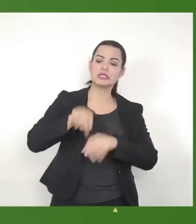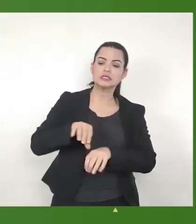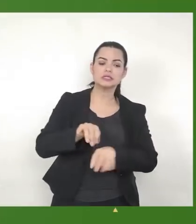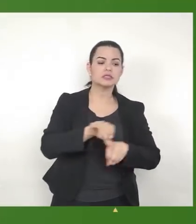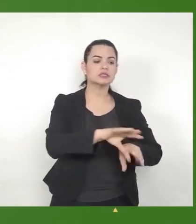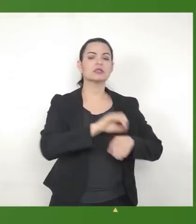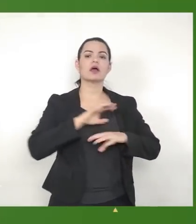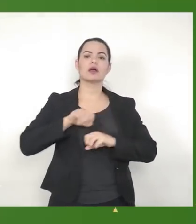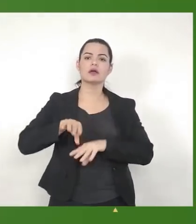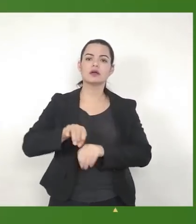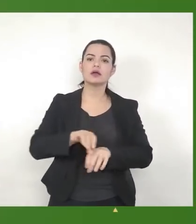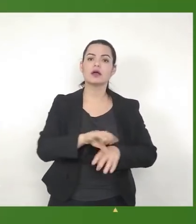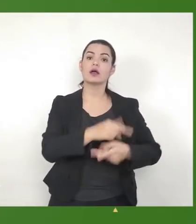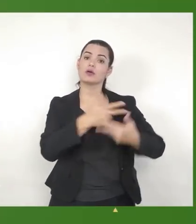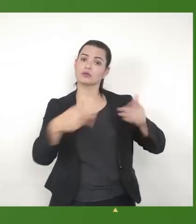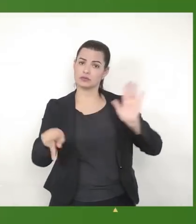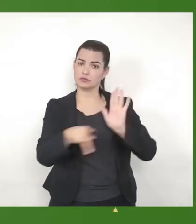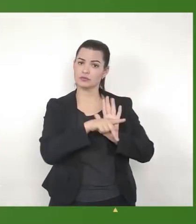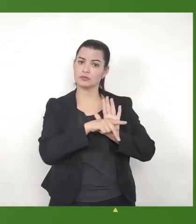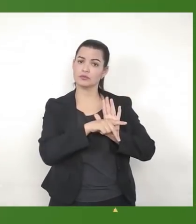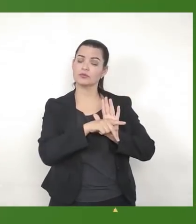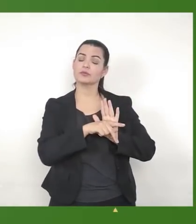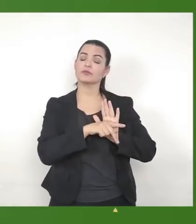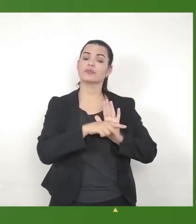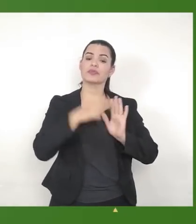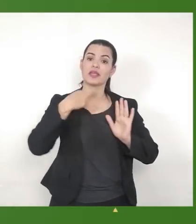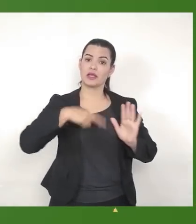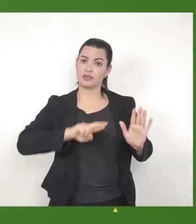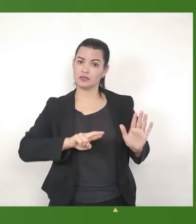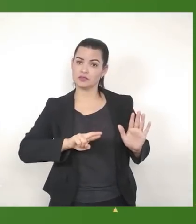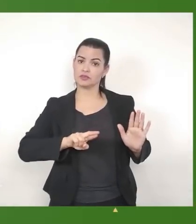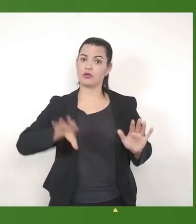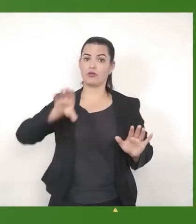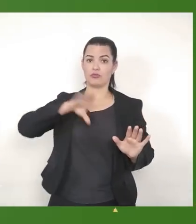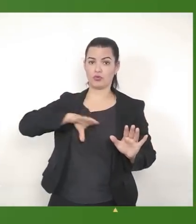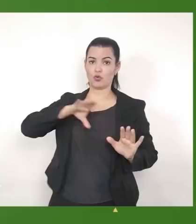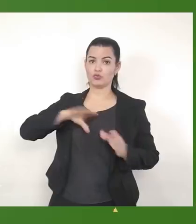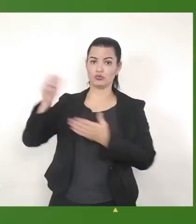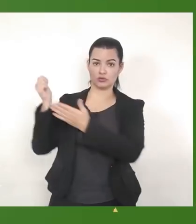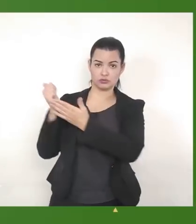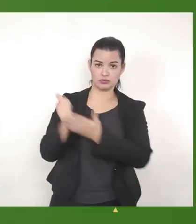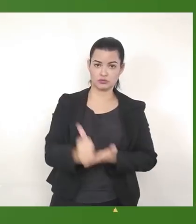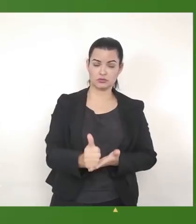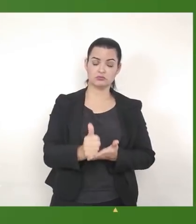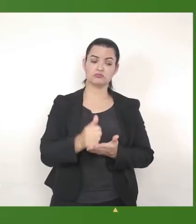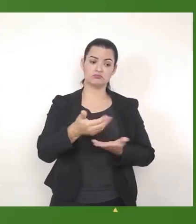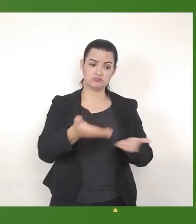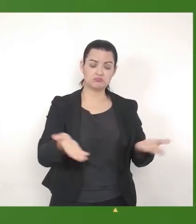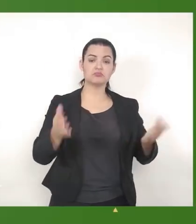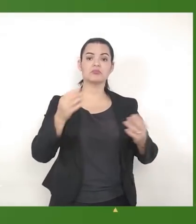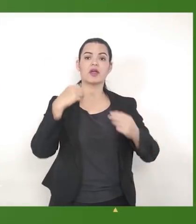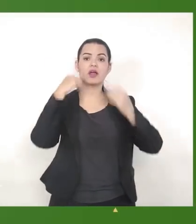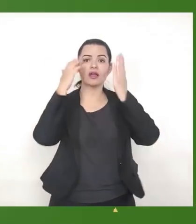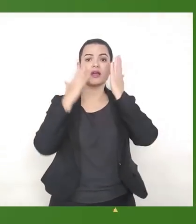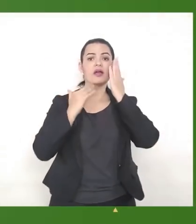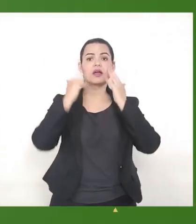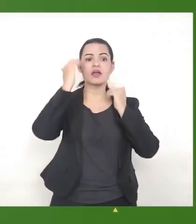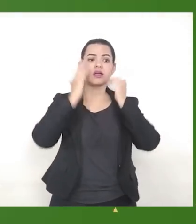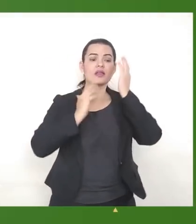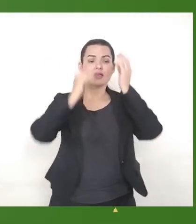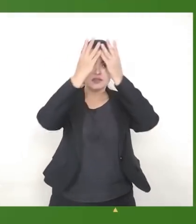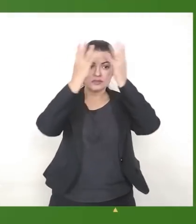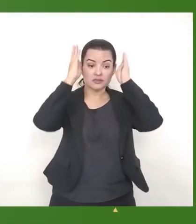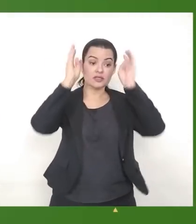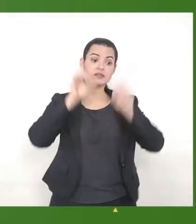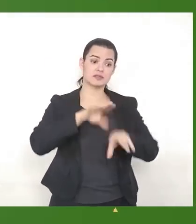ensinavam questões da religião portuguesa, né, para esses índios, ensinavam algumas palavras